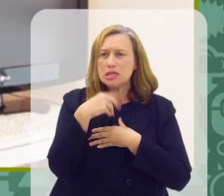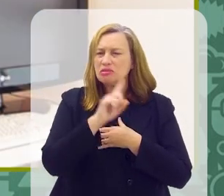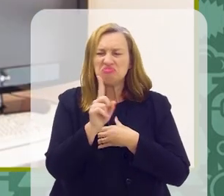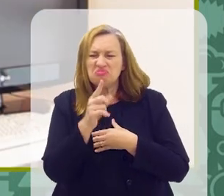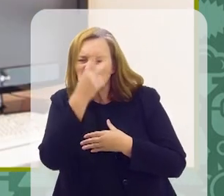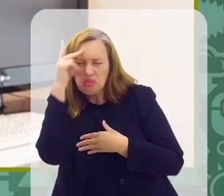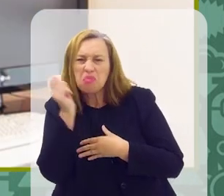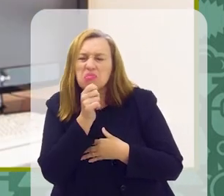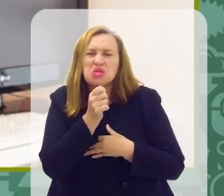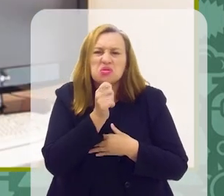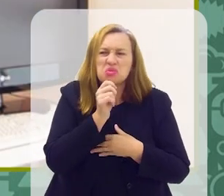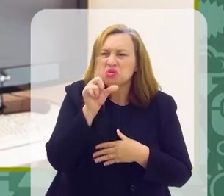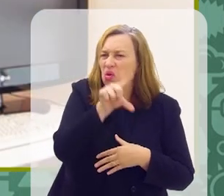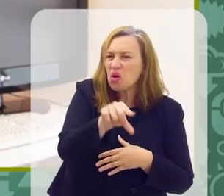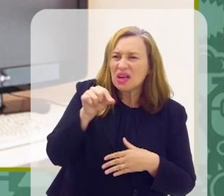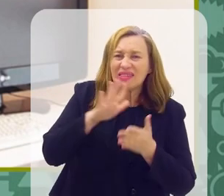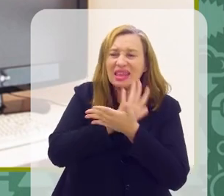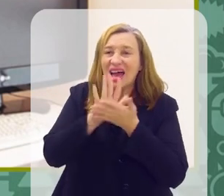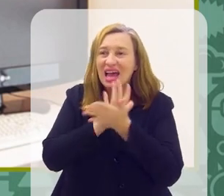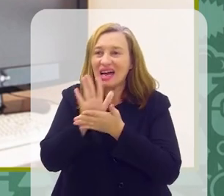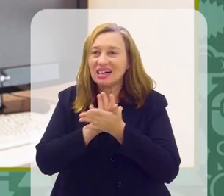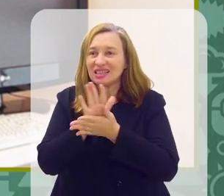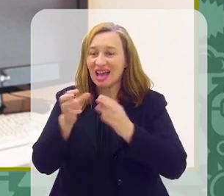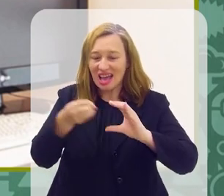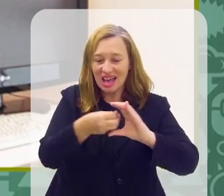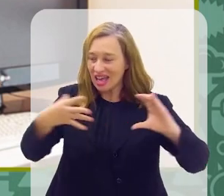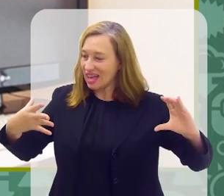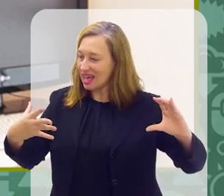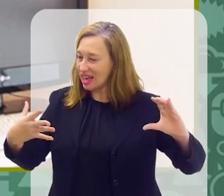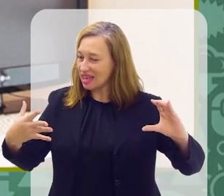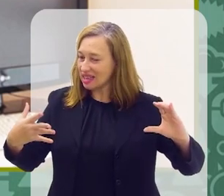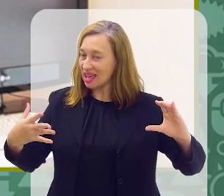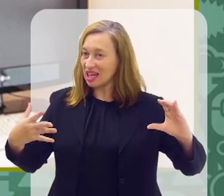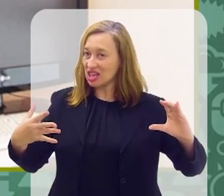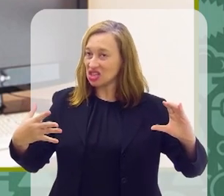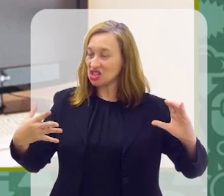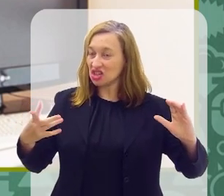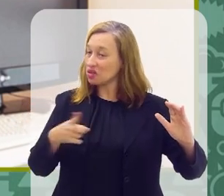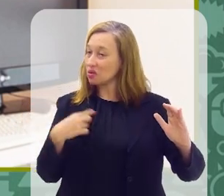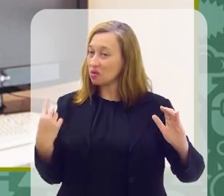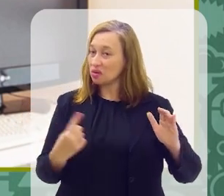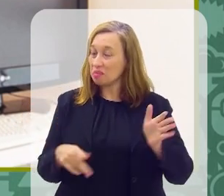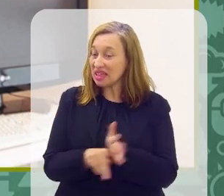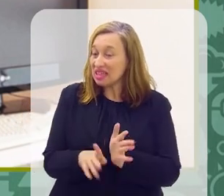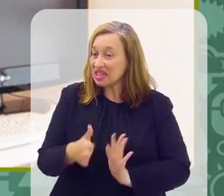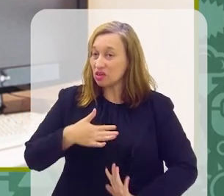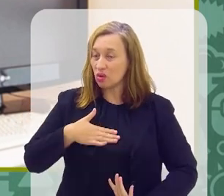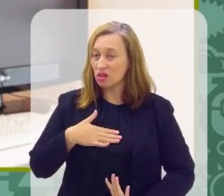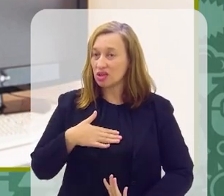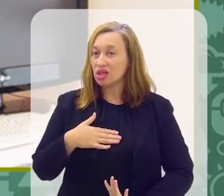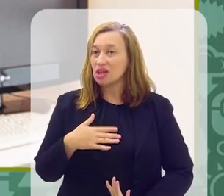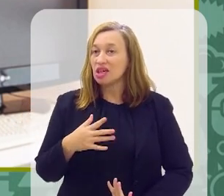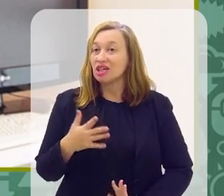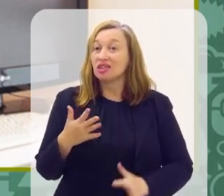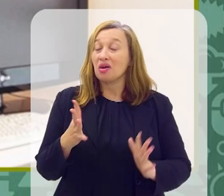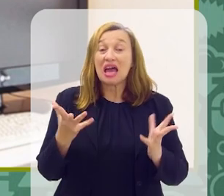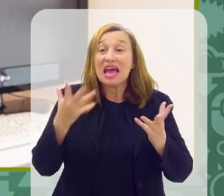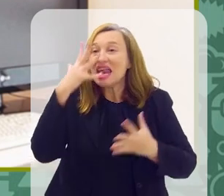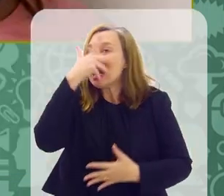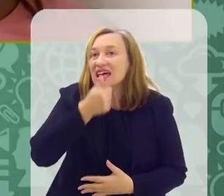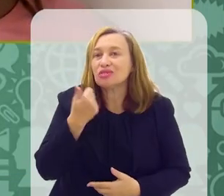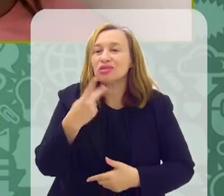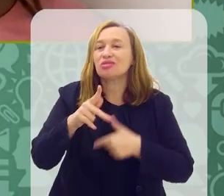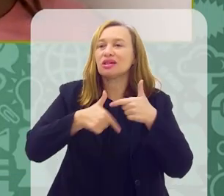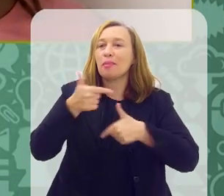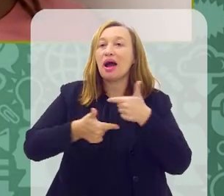né? Quer dizer, e ninguém escolhe nada. A aparência da gente foge ao nosso controle. Então, lindo esse seu trabalho. Nós estamos